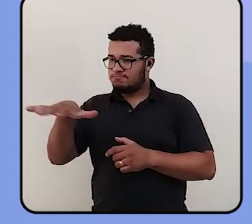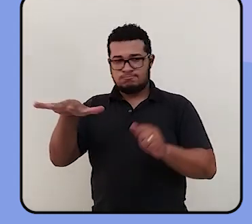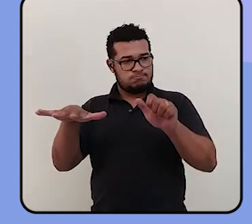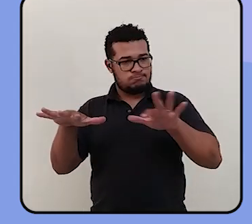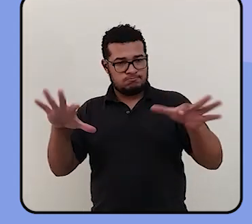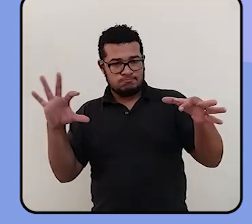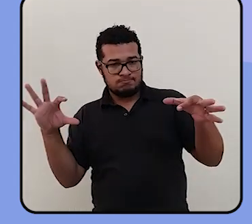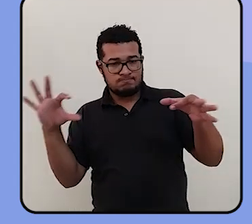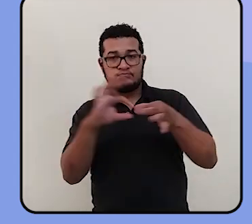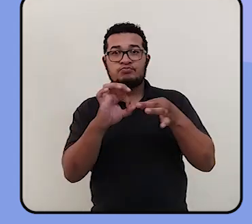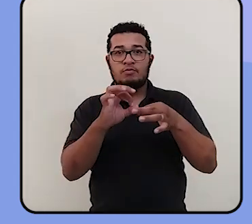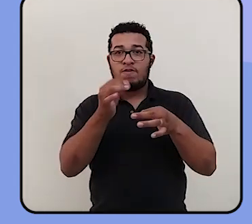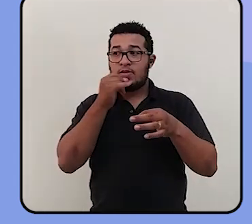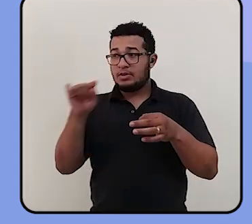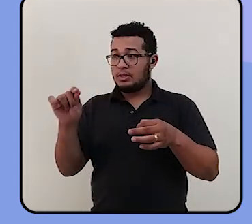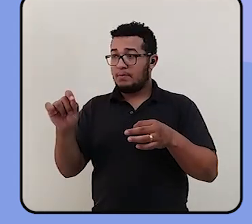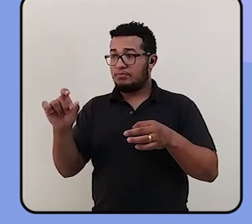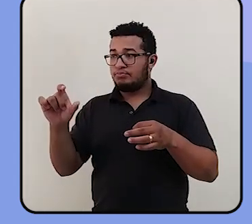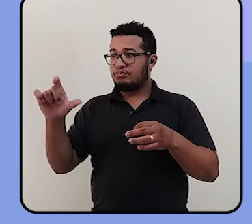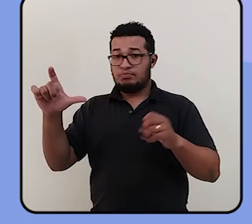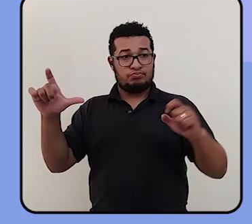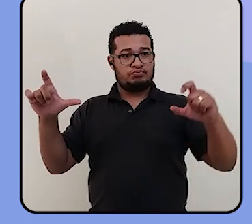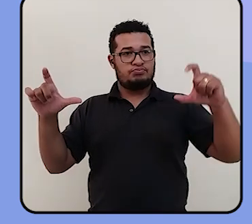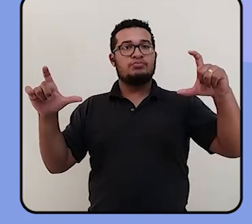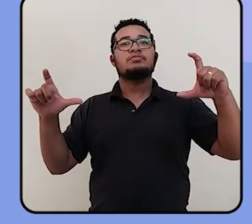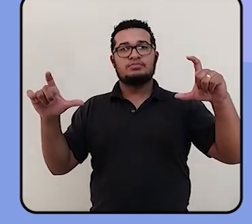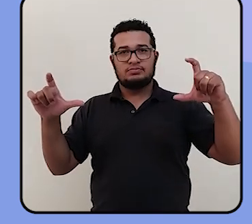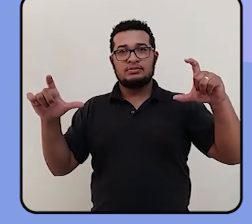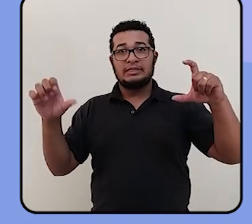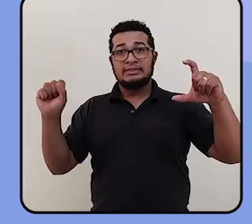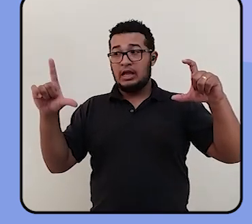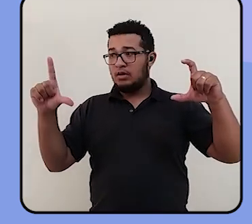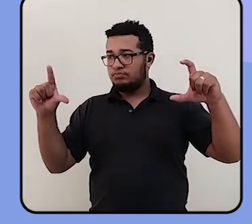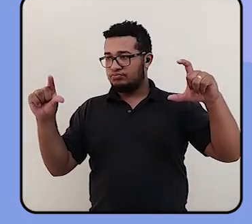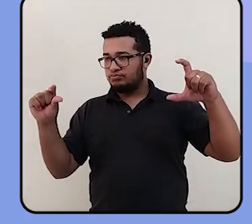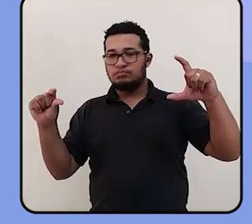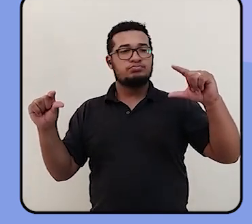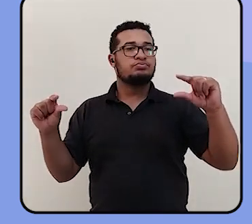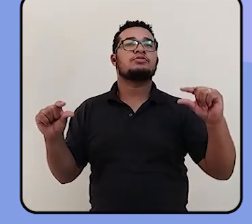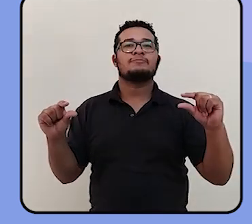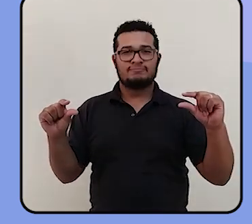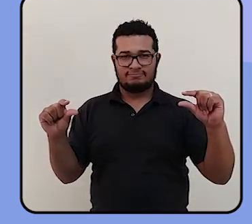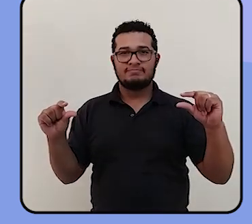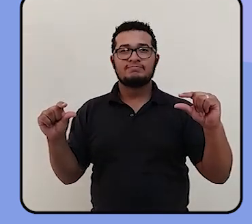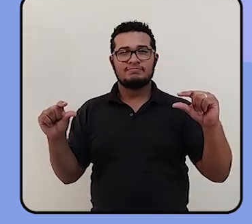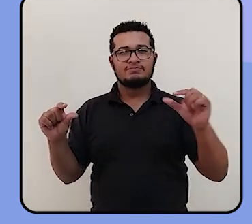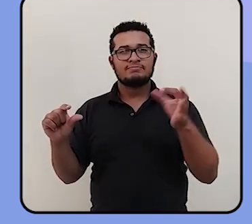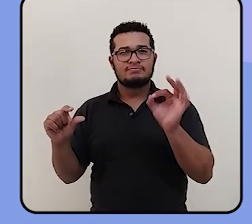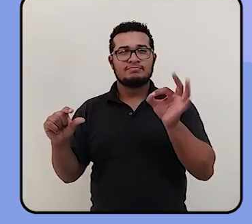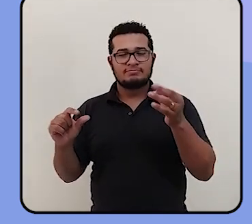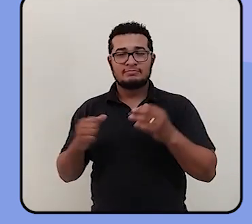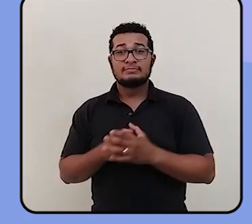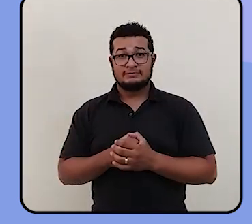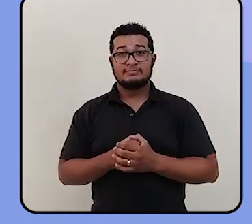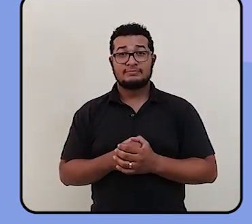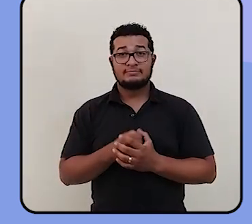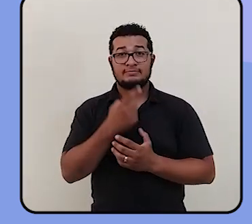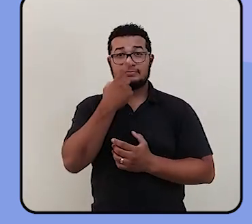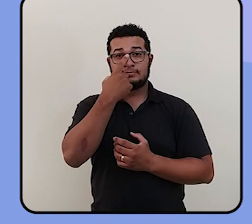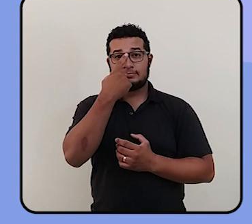diretamente proporcional. Se aumenta, a outra também aumenta. Se diminui, a outra também